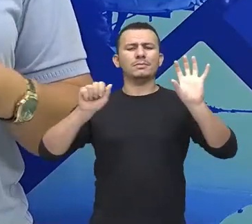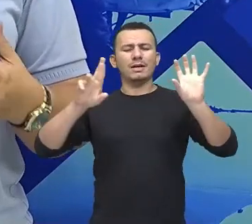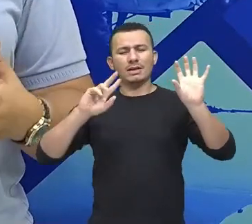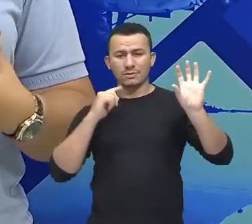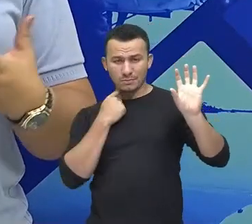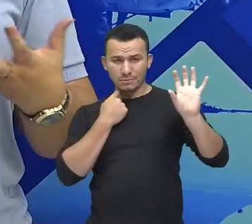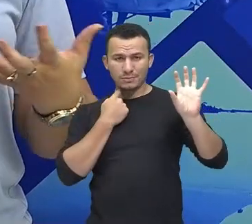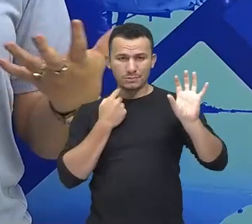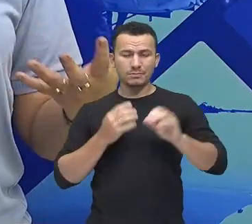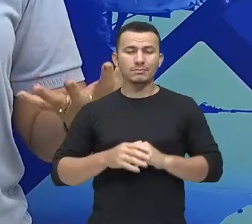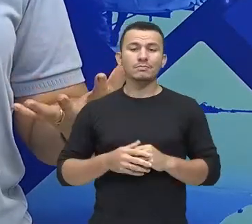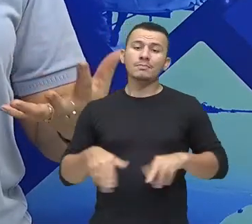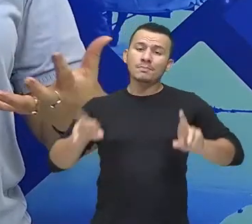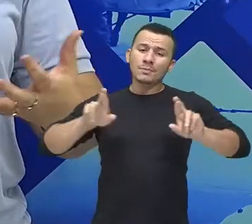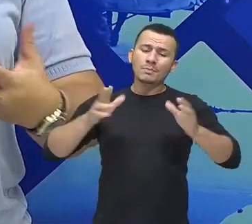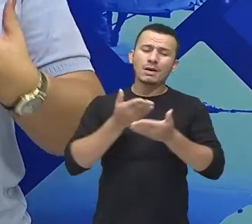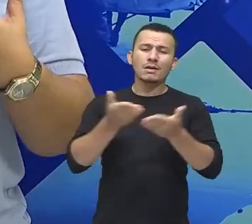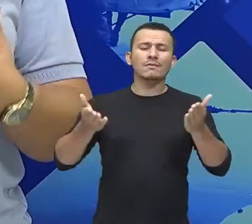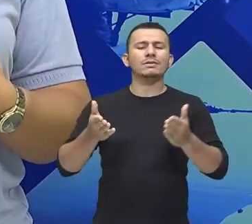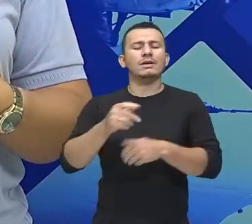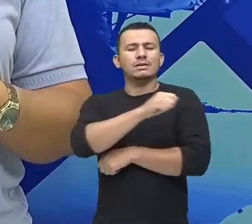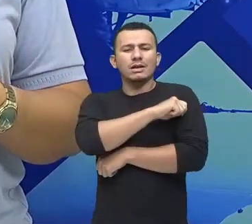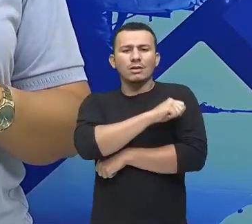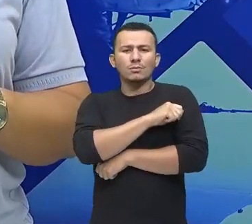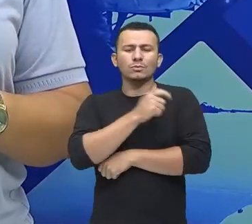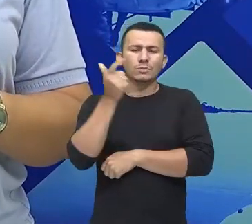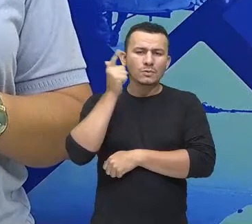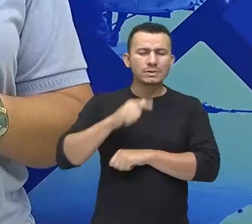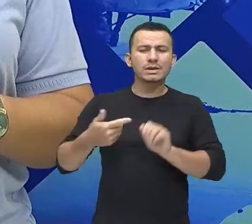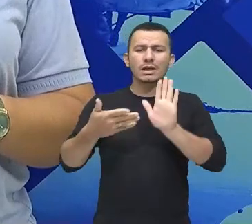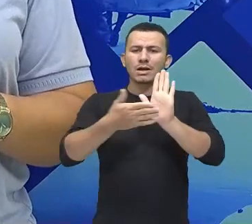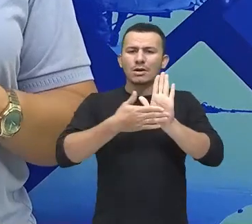Então, o que a gente espera é que vocês tenham encontrado aí